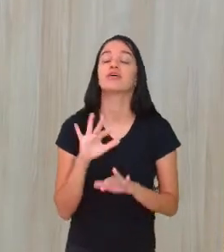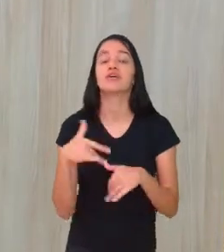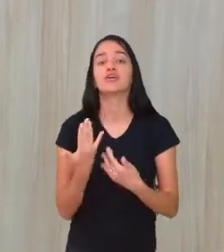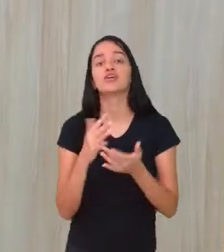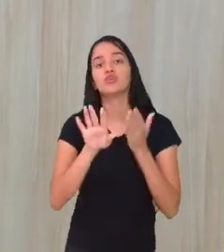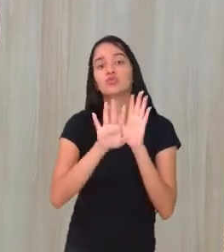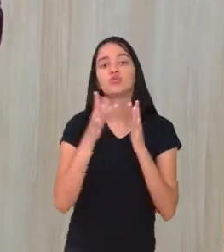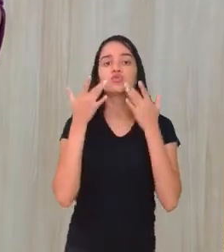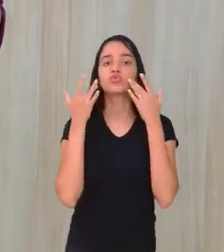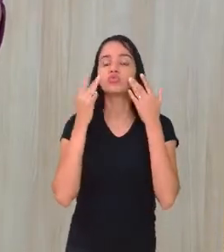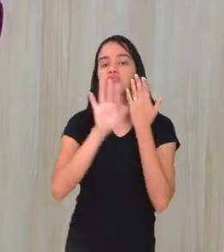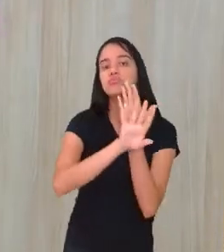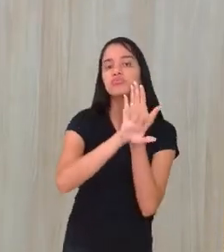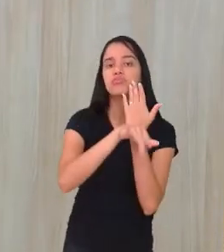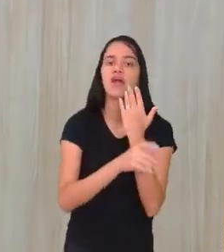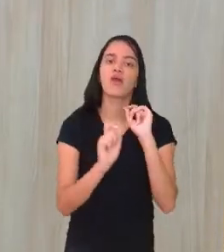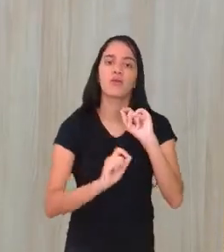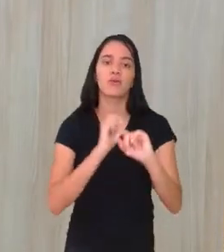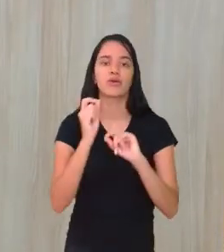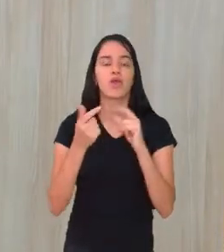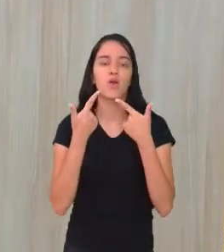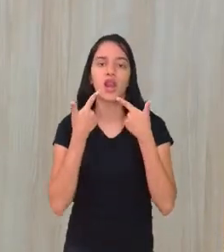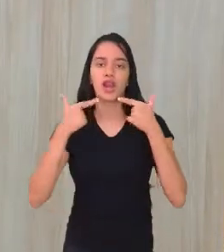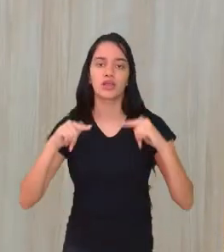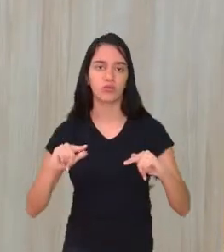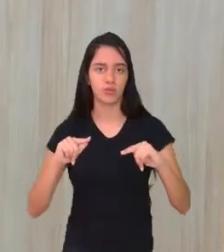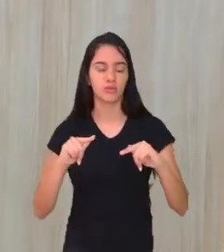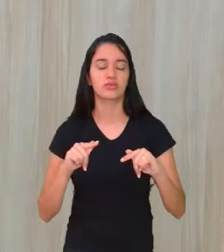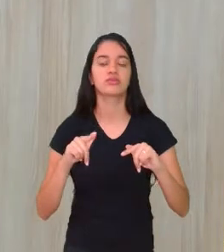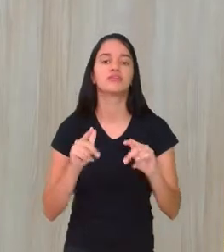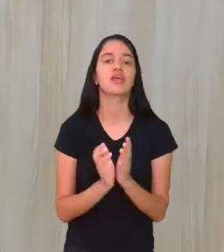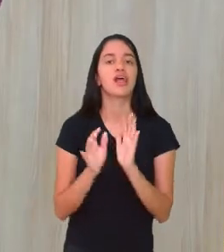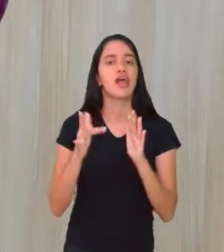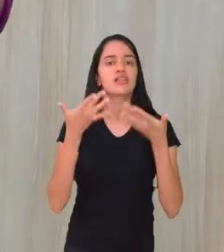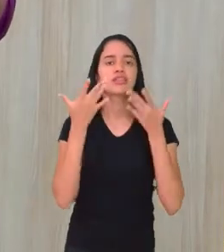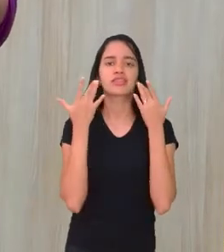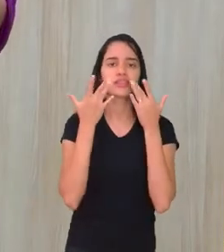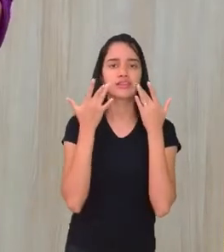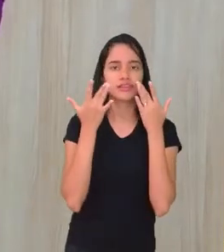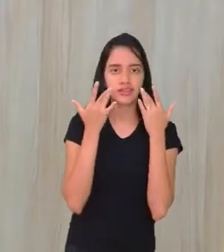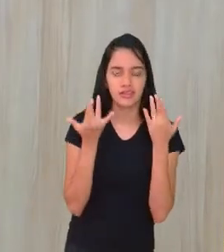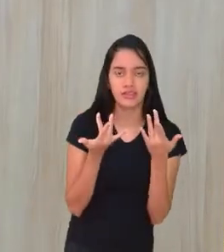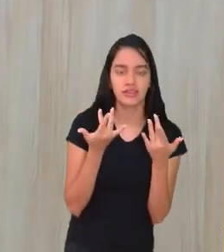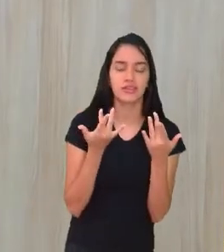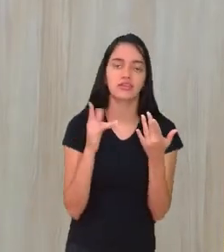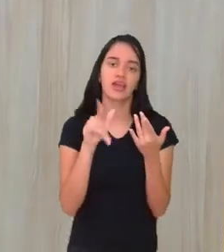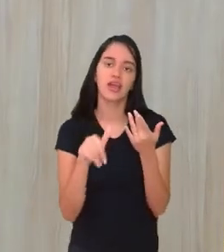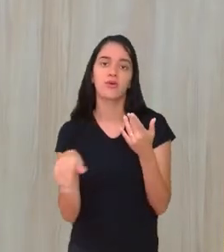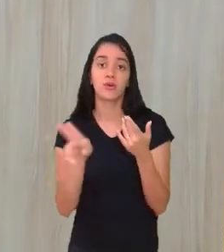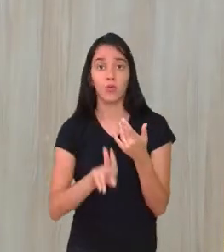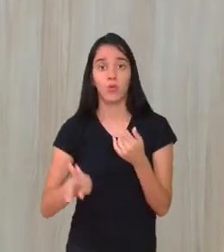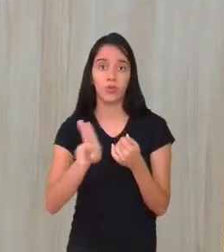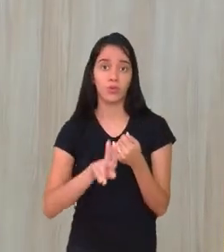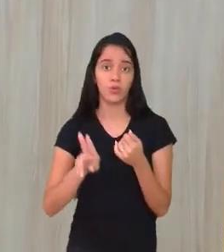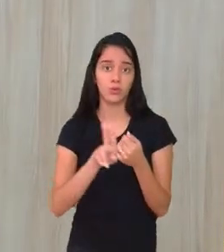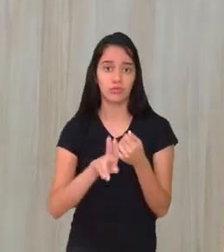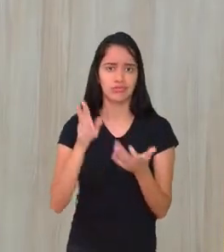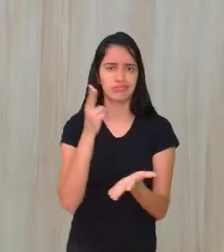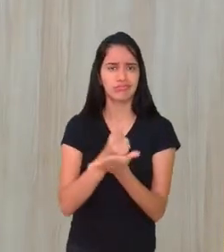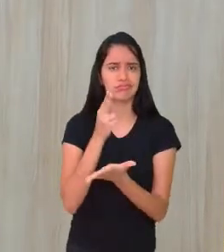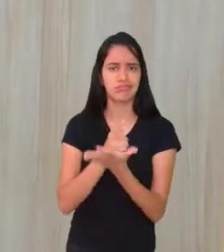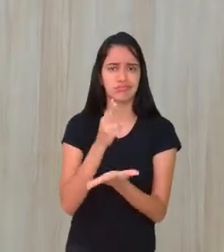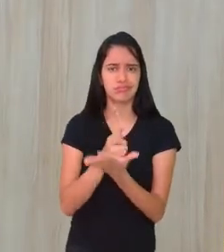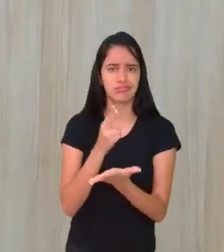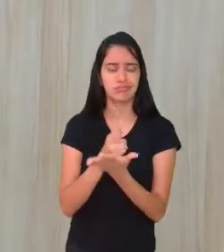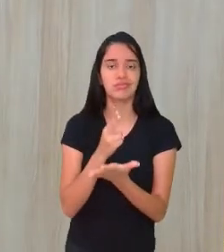de animação, tá? É uma linguagem teatral que é extremamente usado, sempre